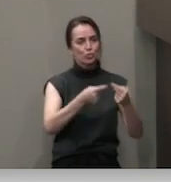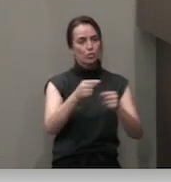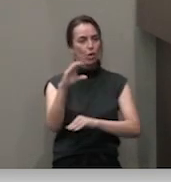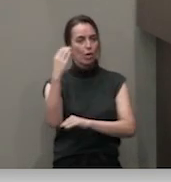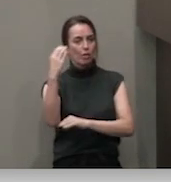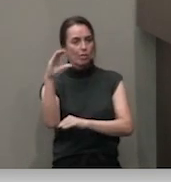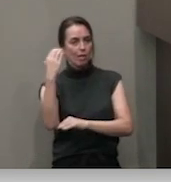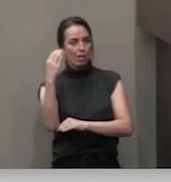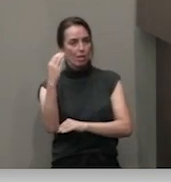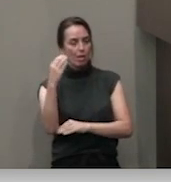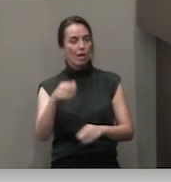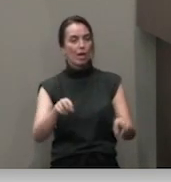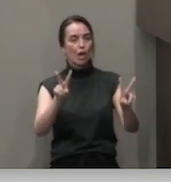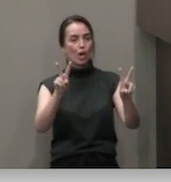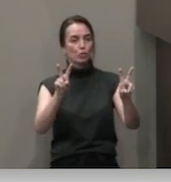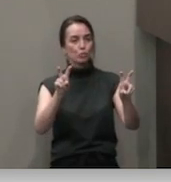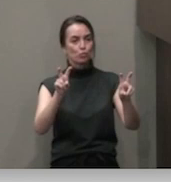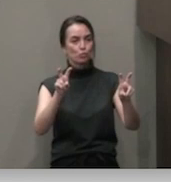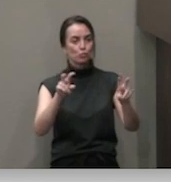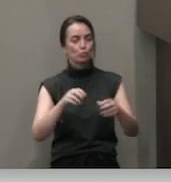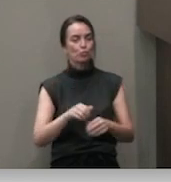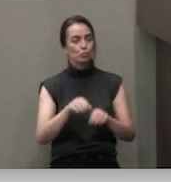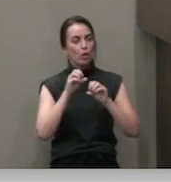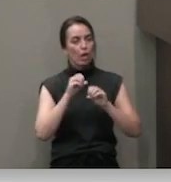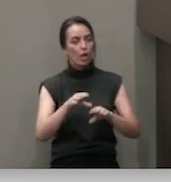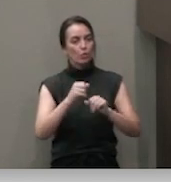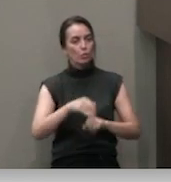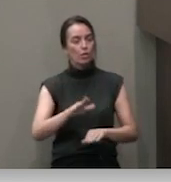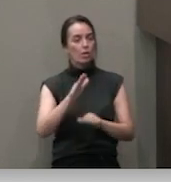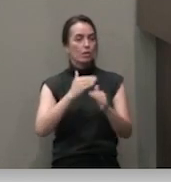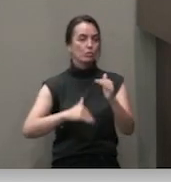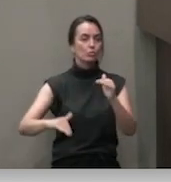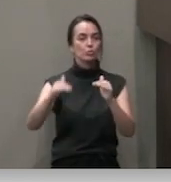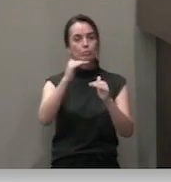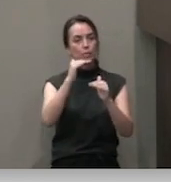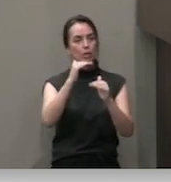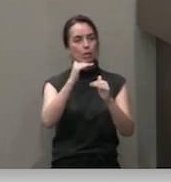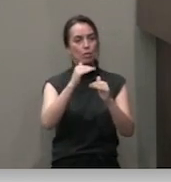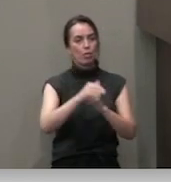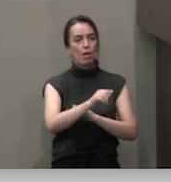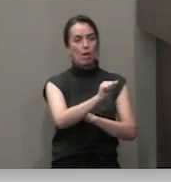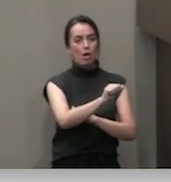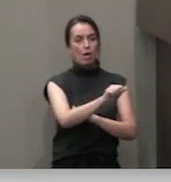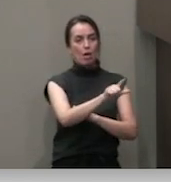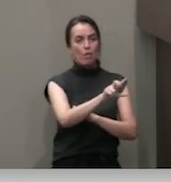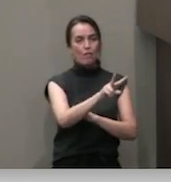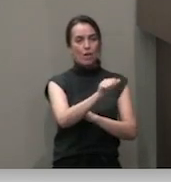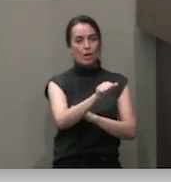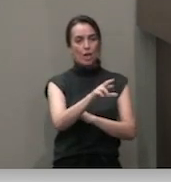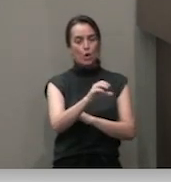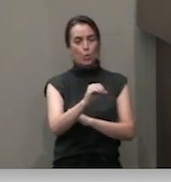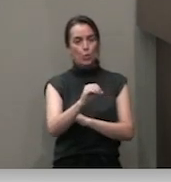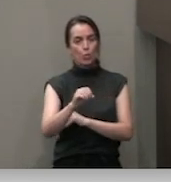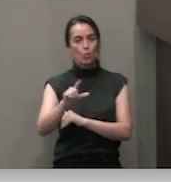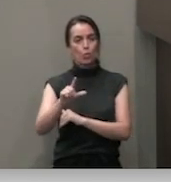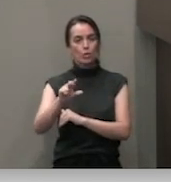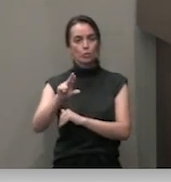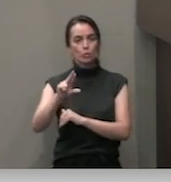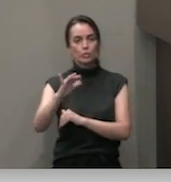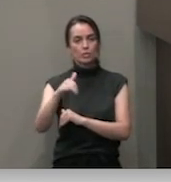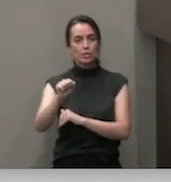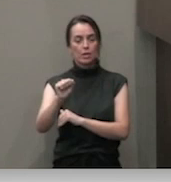se trata da educação superior Dr Álvaro a Dra Lucian e Dr Leonardo não imaginam